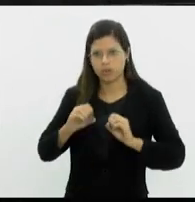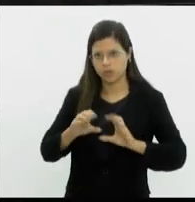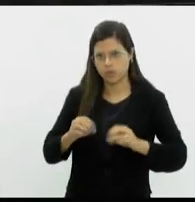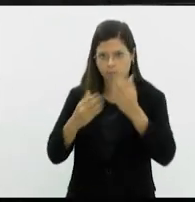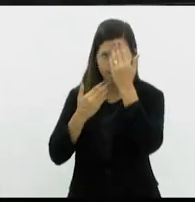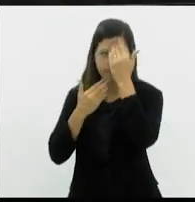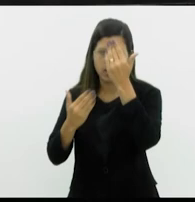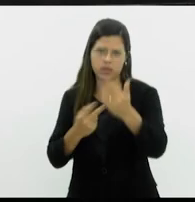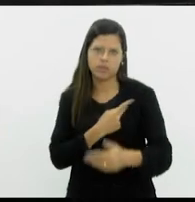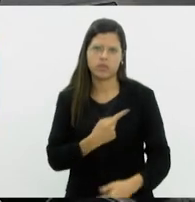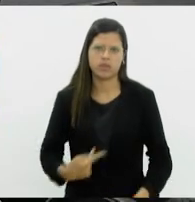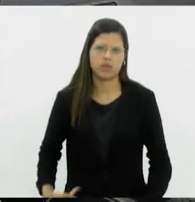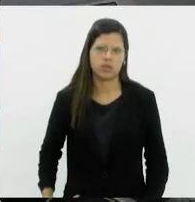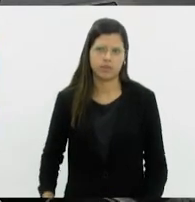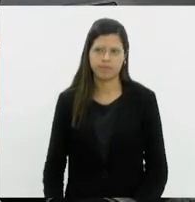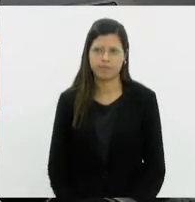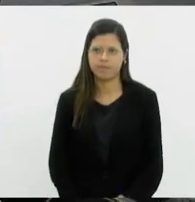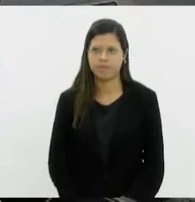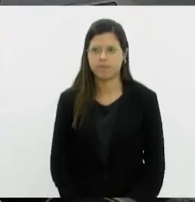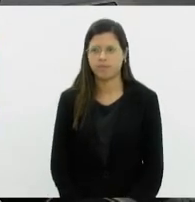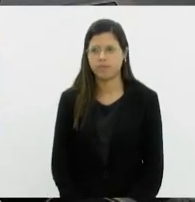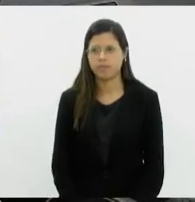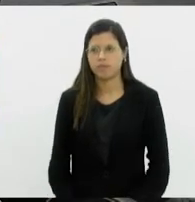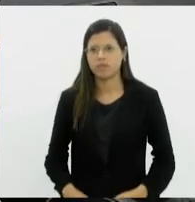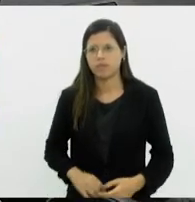obrigado, presidente.